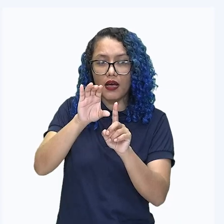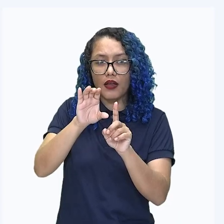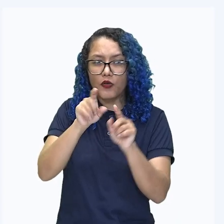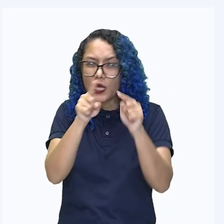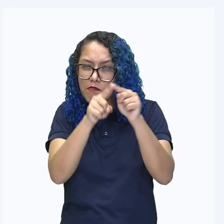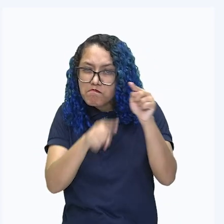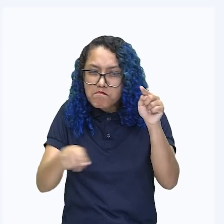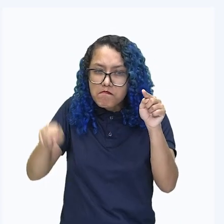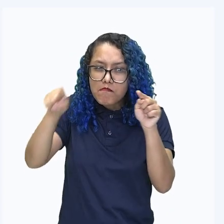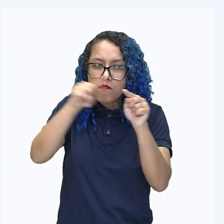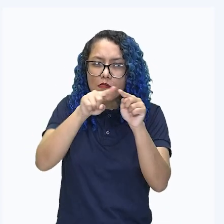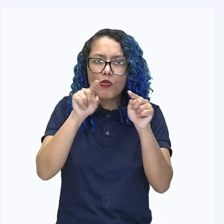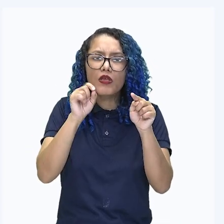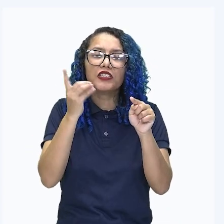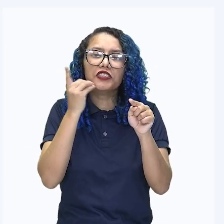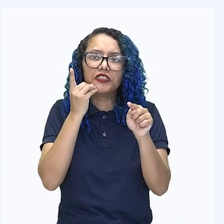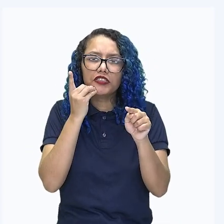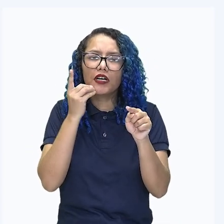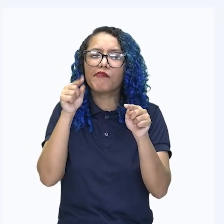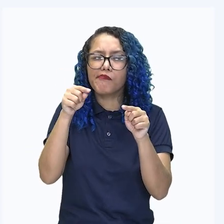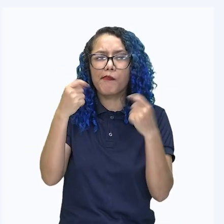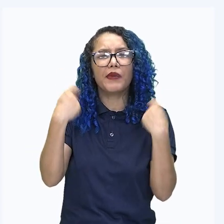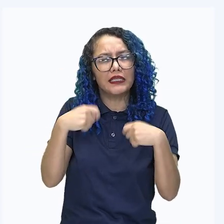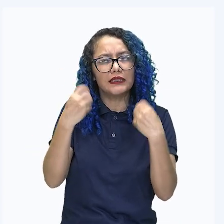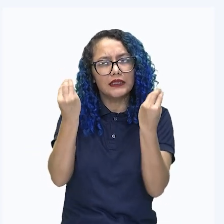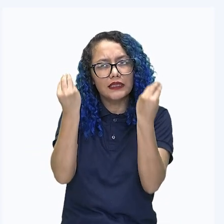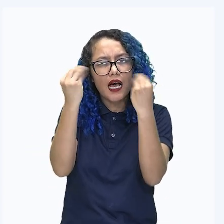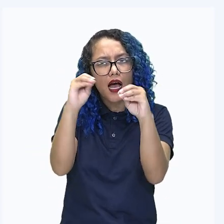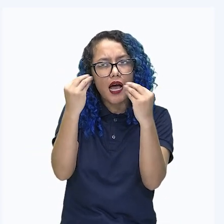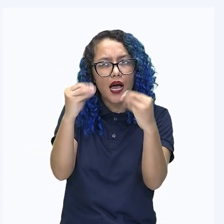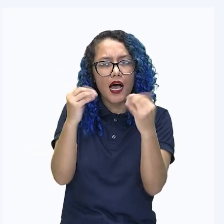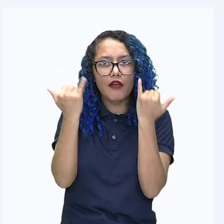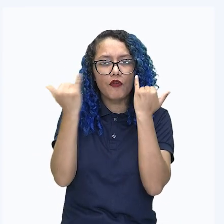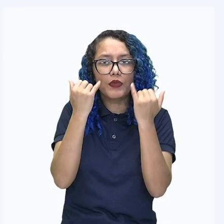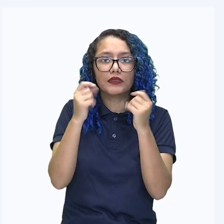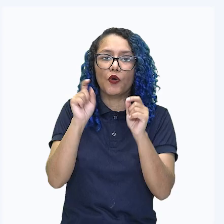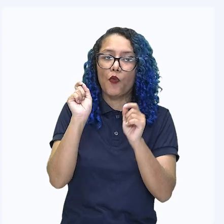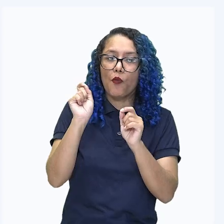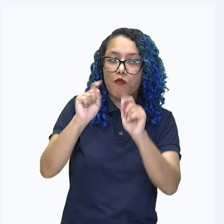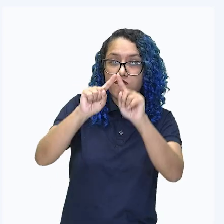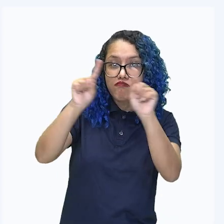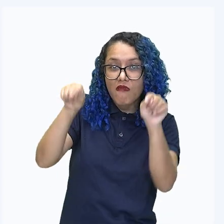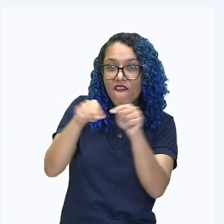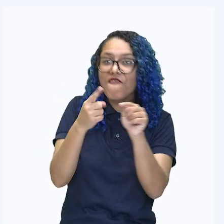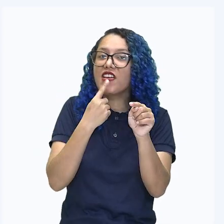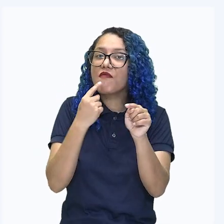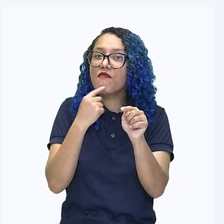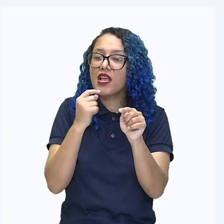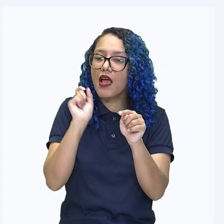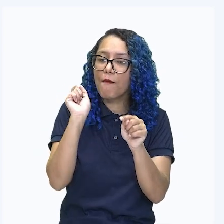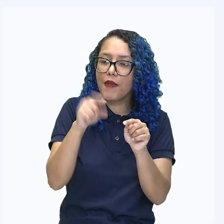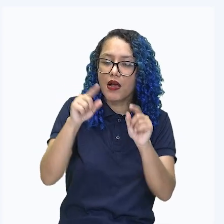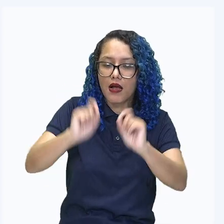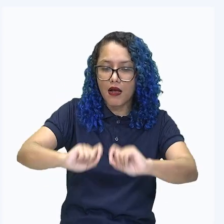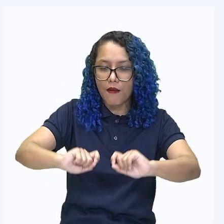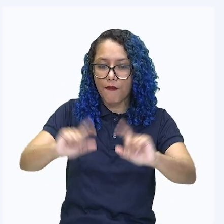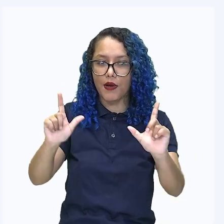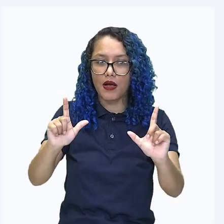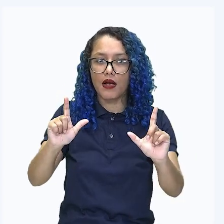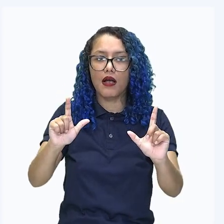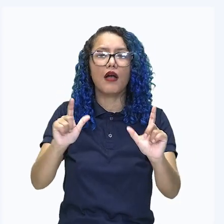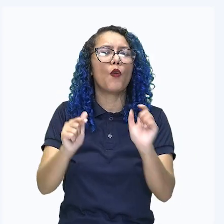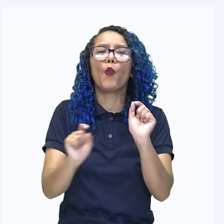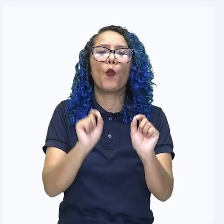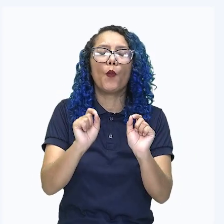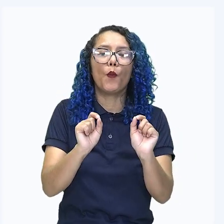o dia. Então, digamos que é naquele dia que eu preciso fazer o lançamento. Eu vou clicar naquela caixinha que está vermelhinha e olha só o